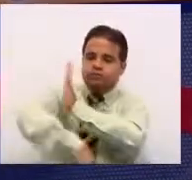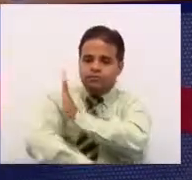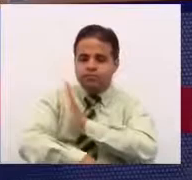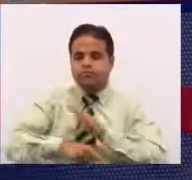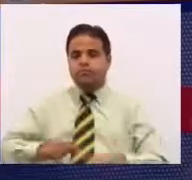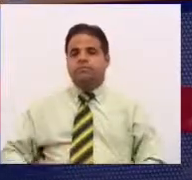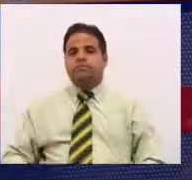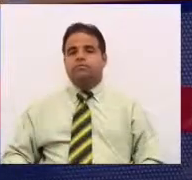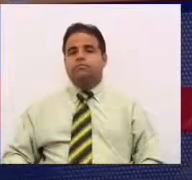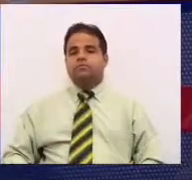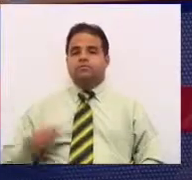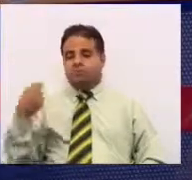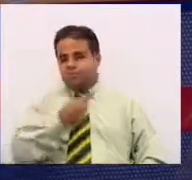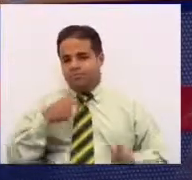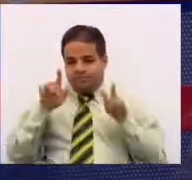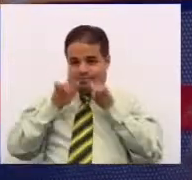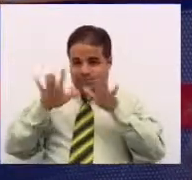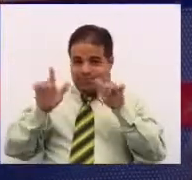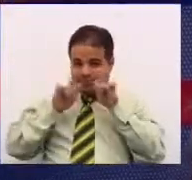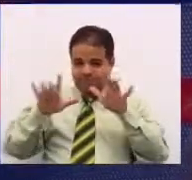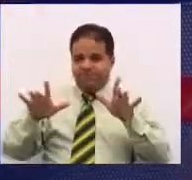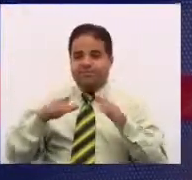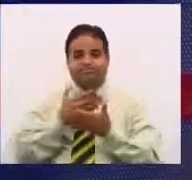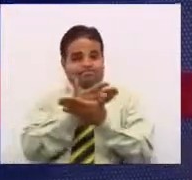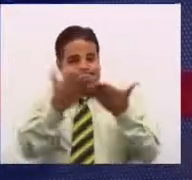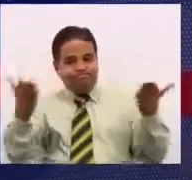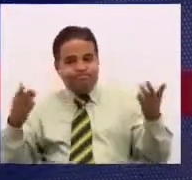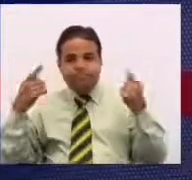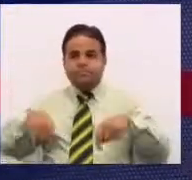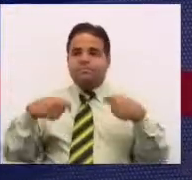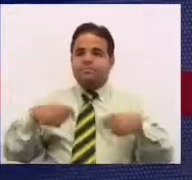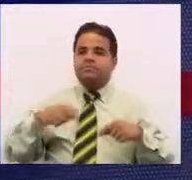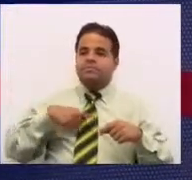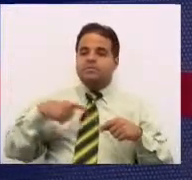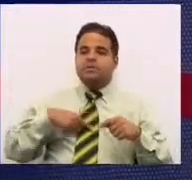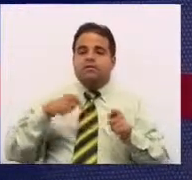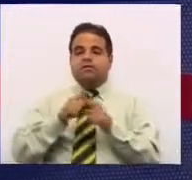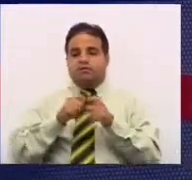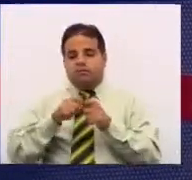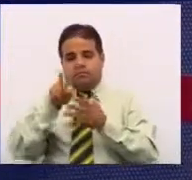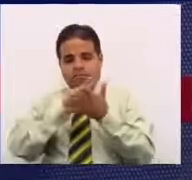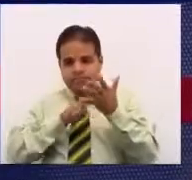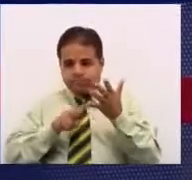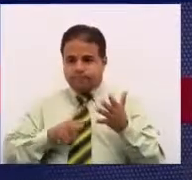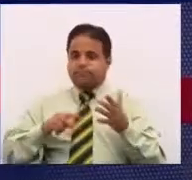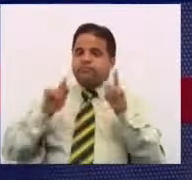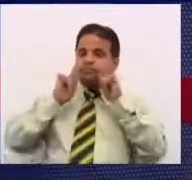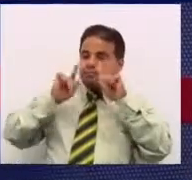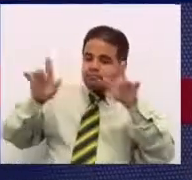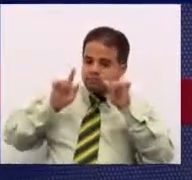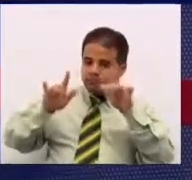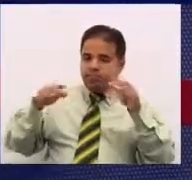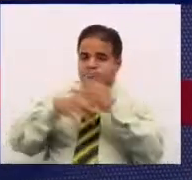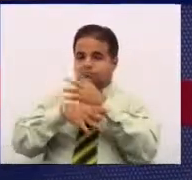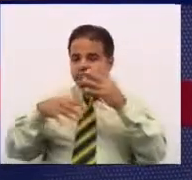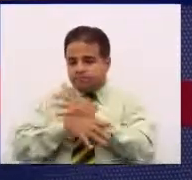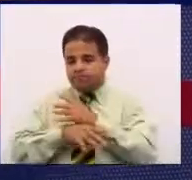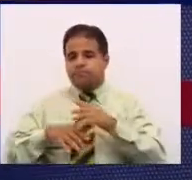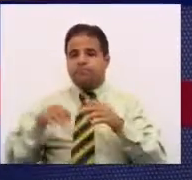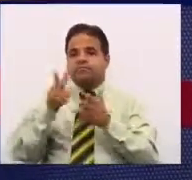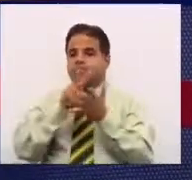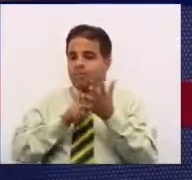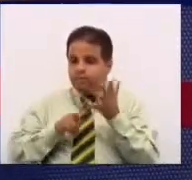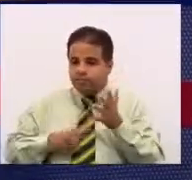a Guarulhos que temos, que cidade é essa. Portanto, fazer uma leitura dessa cidade e não só uma